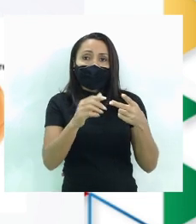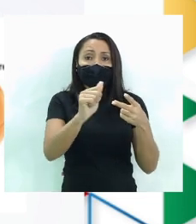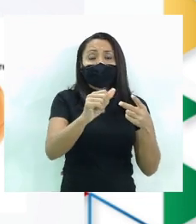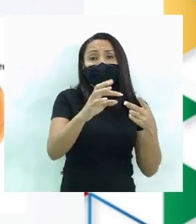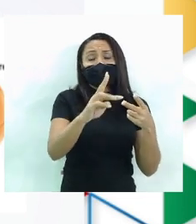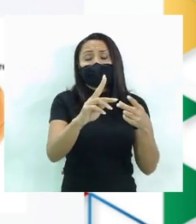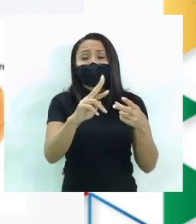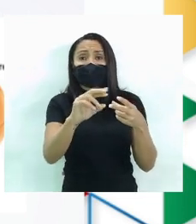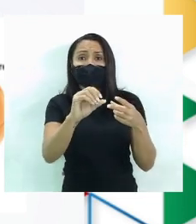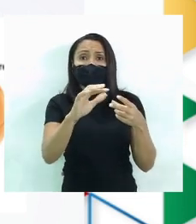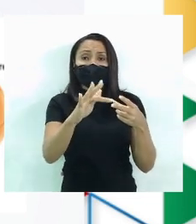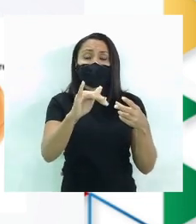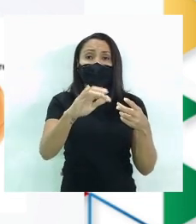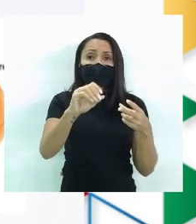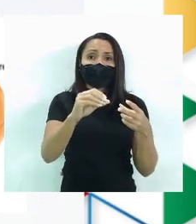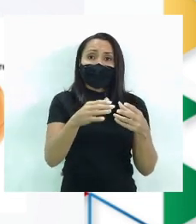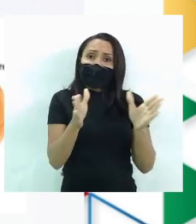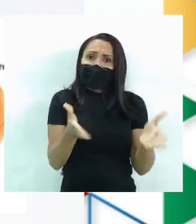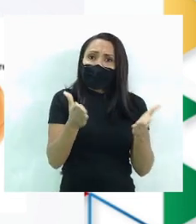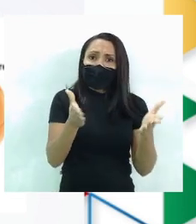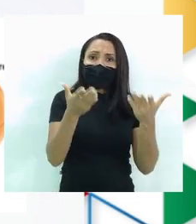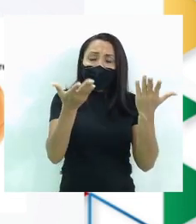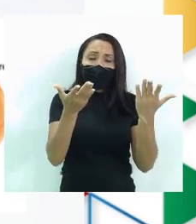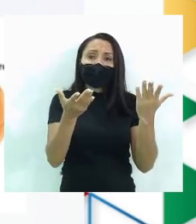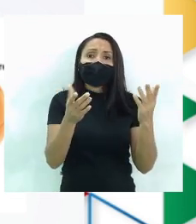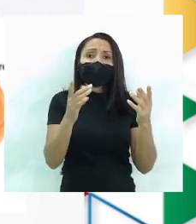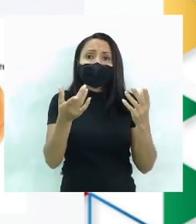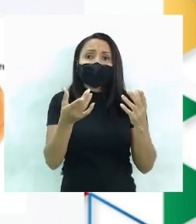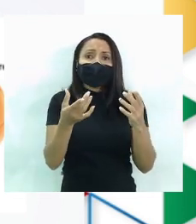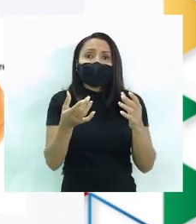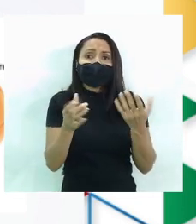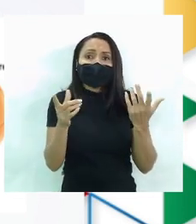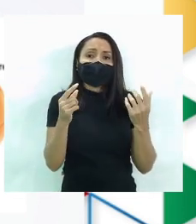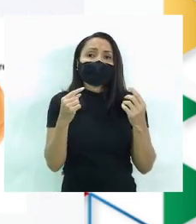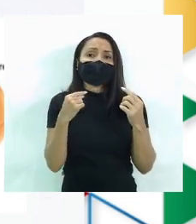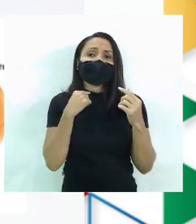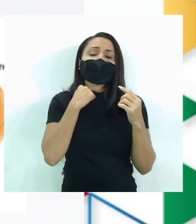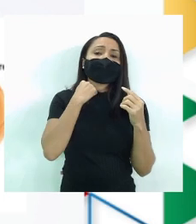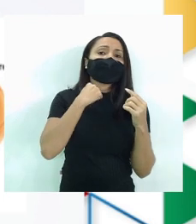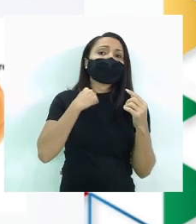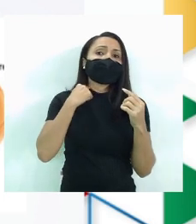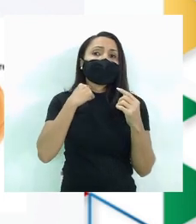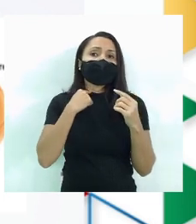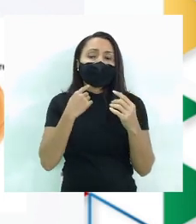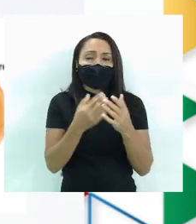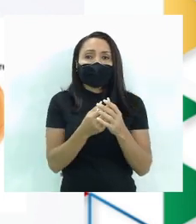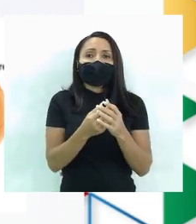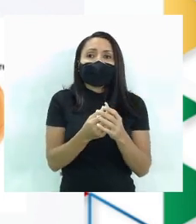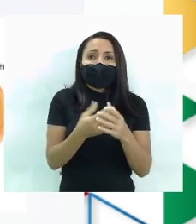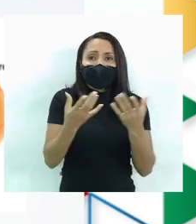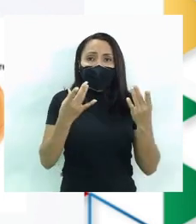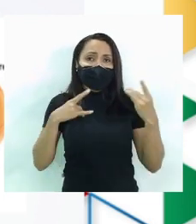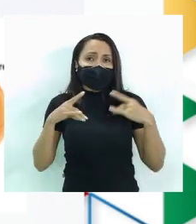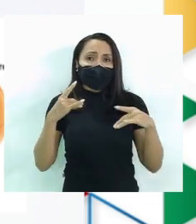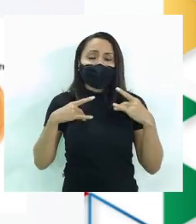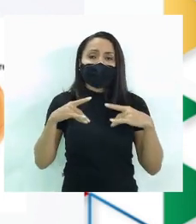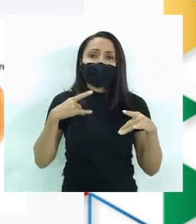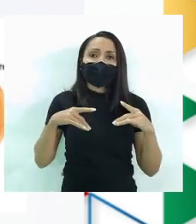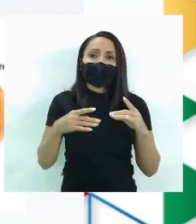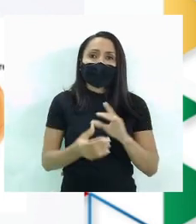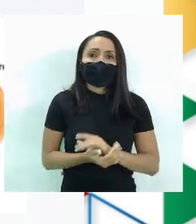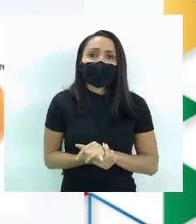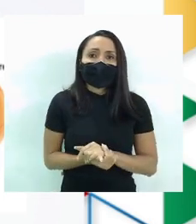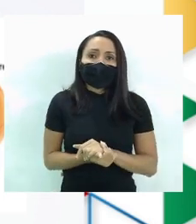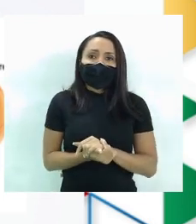tireotrofina, que é o TSH, que estimula a glândula da tireoide a produzir hormônios, a tirosina. A deficiência pode causar o